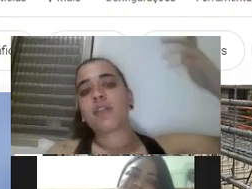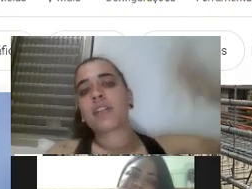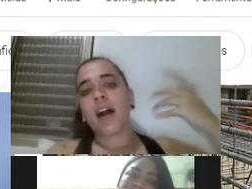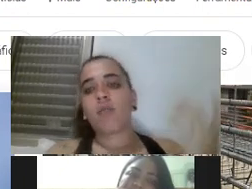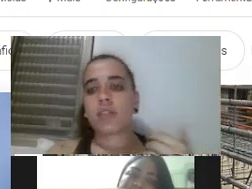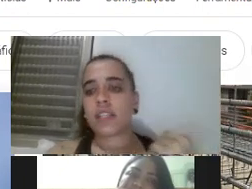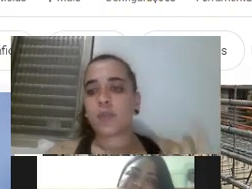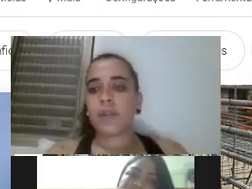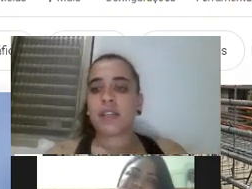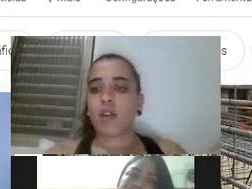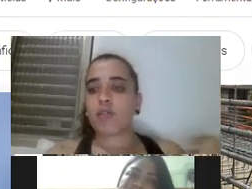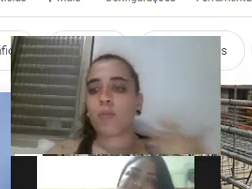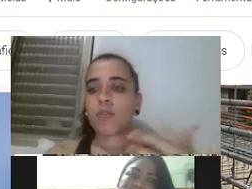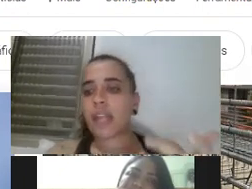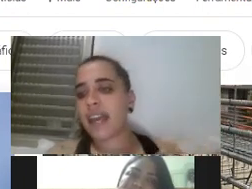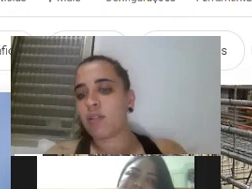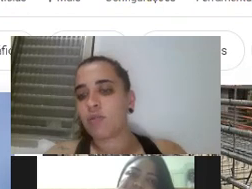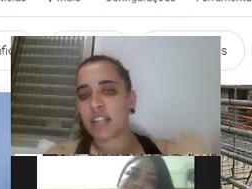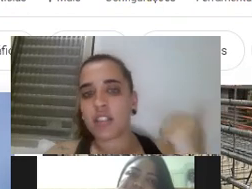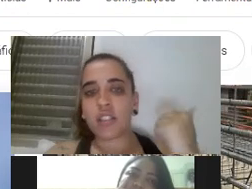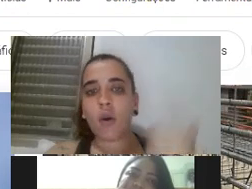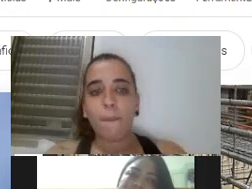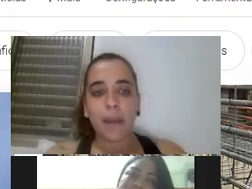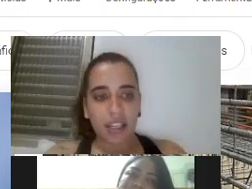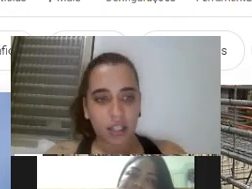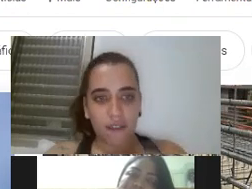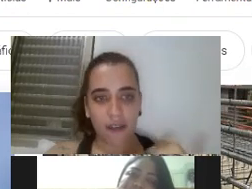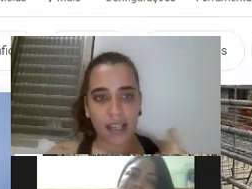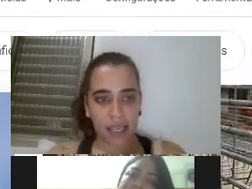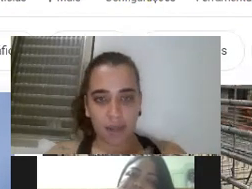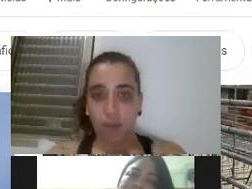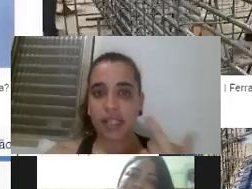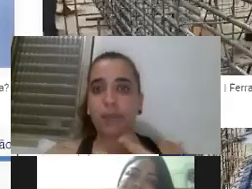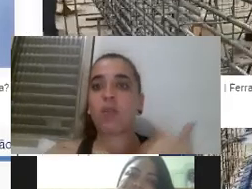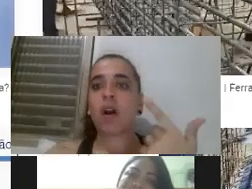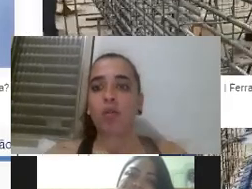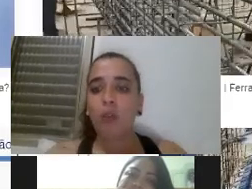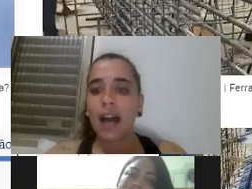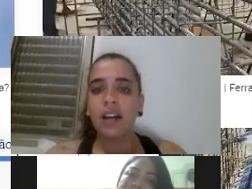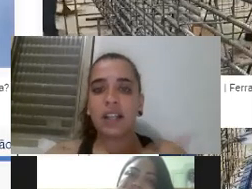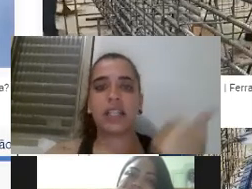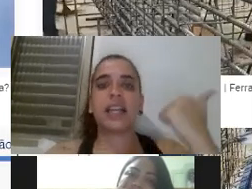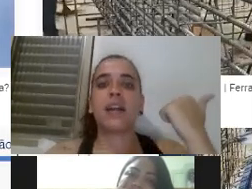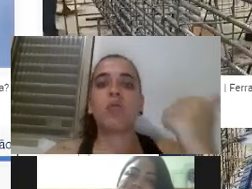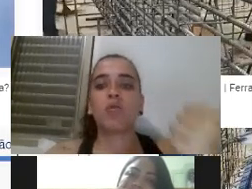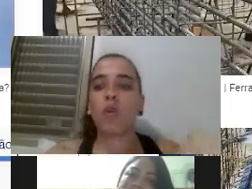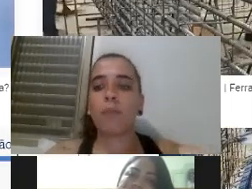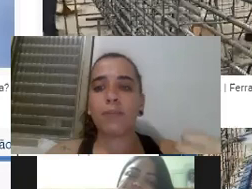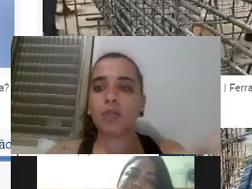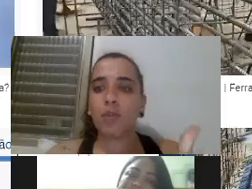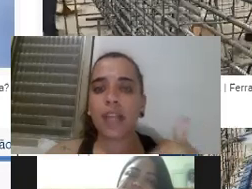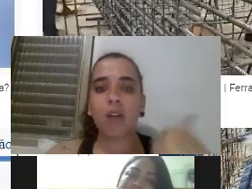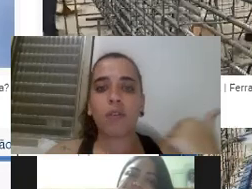Tem vários cálculos que, tipo assim, nós como técnicos, a gente não aprende a fazer. Por exemplo, tem o cálculo do arranque, tem aquele cálculo